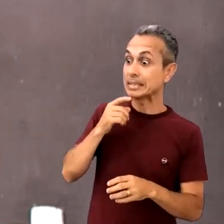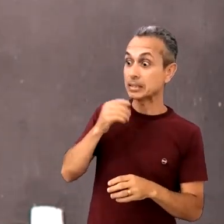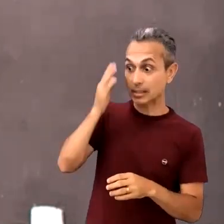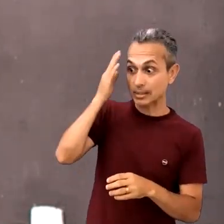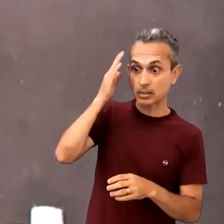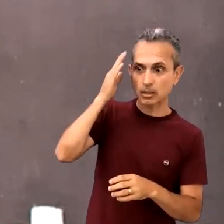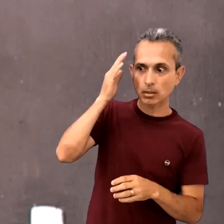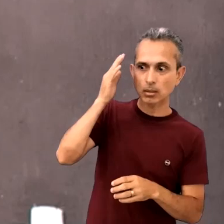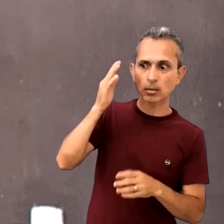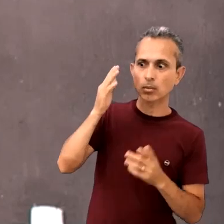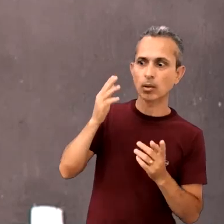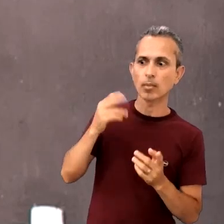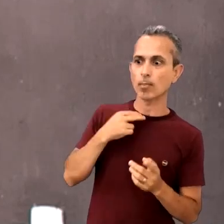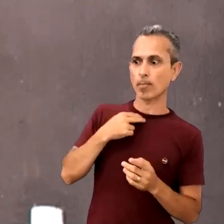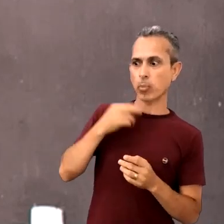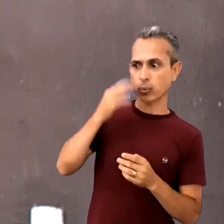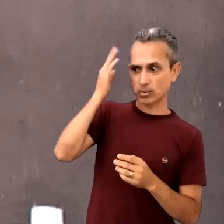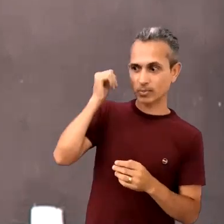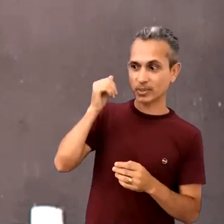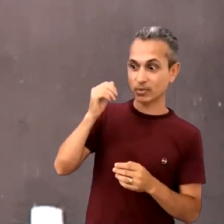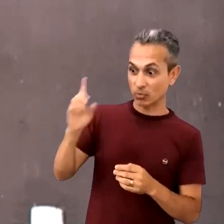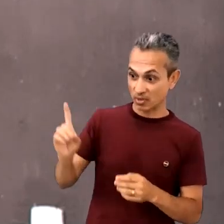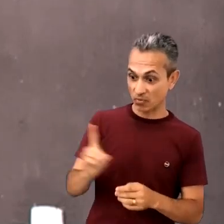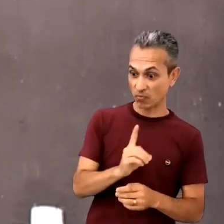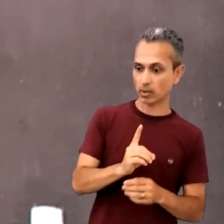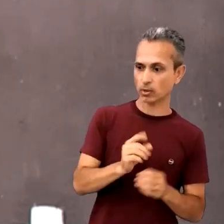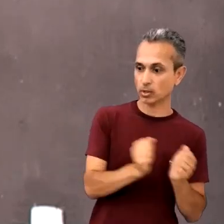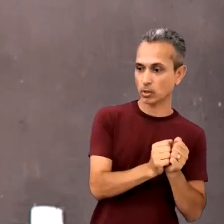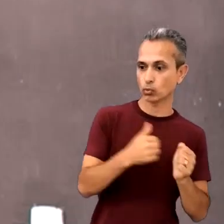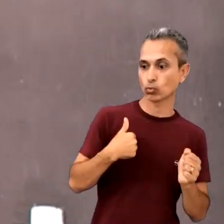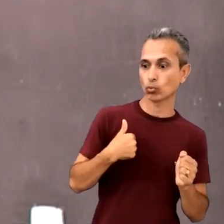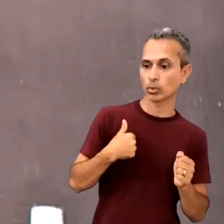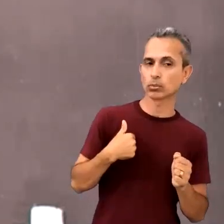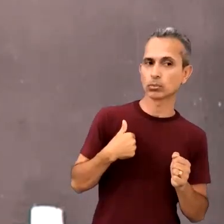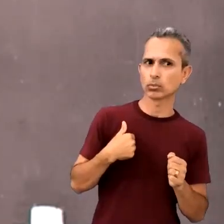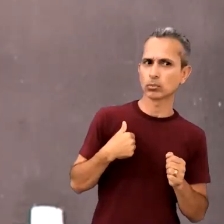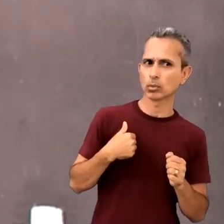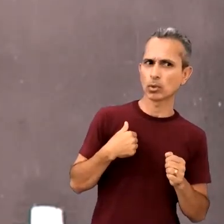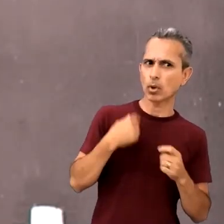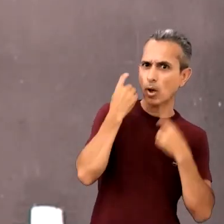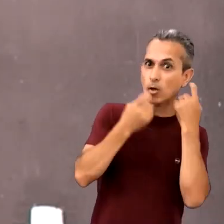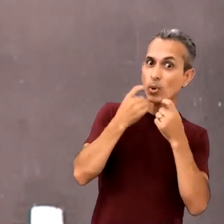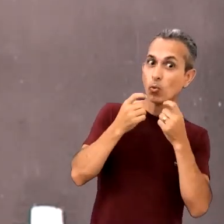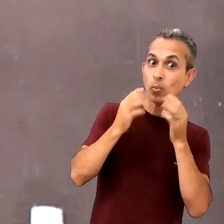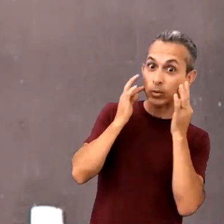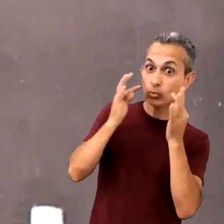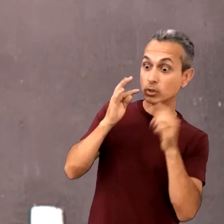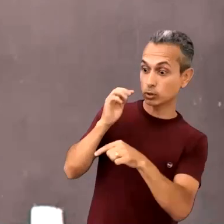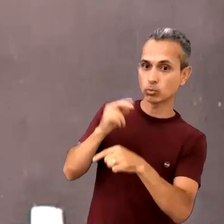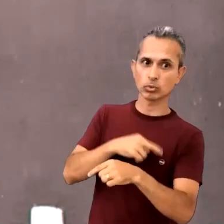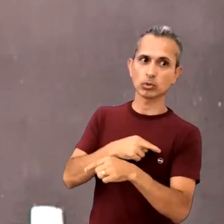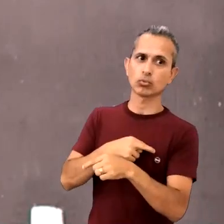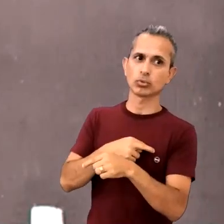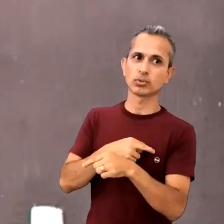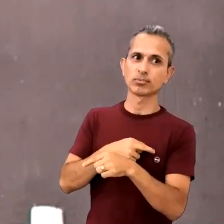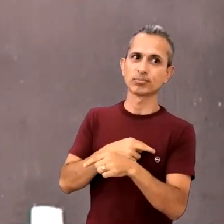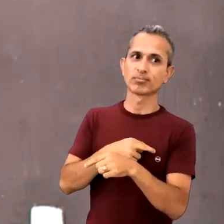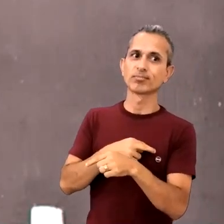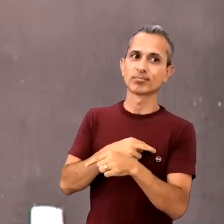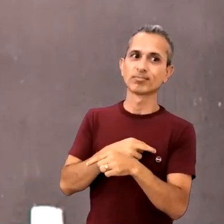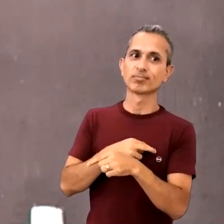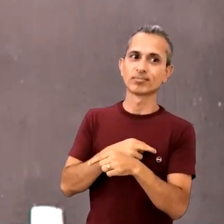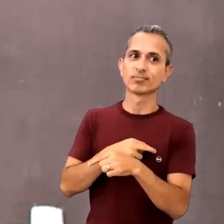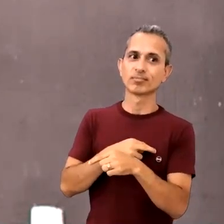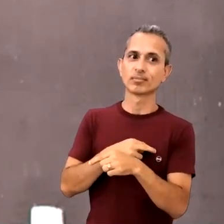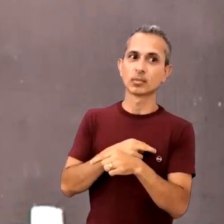está preocupado com o testemunho dela. Olha, é necessário que você vá, porque se alguém souber que você dormiu aqui, eles vão